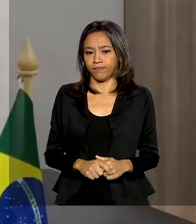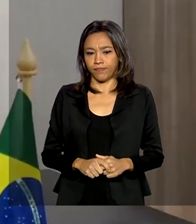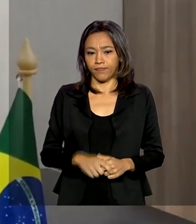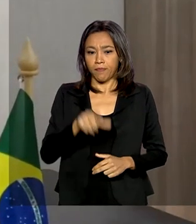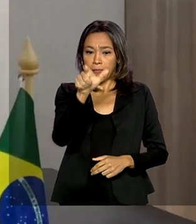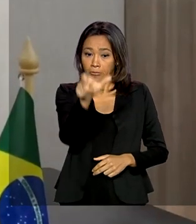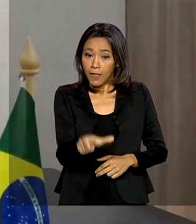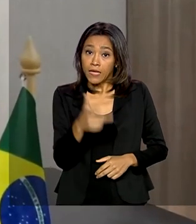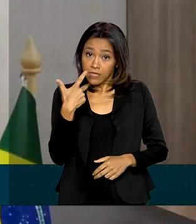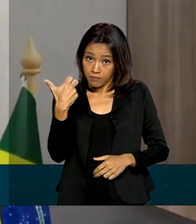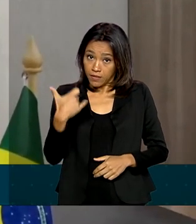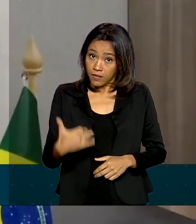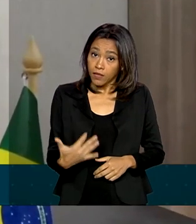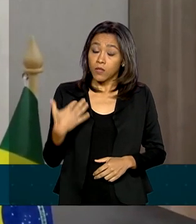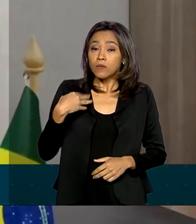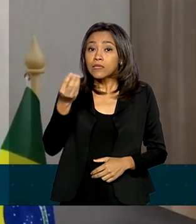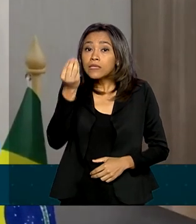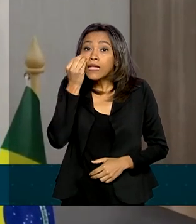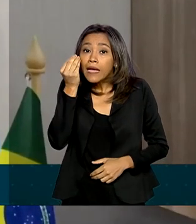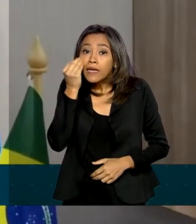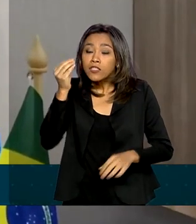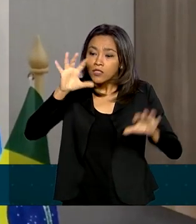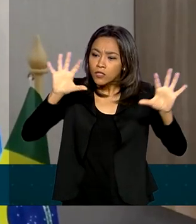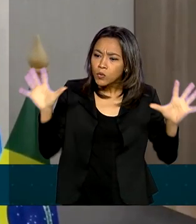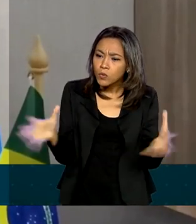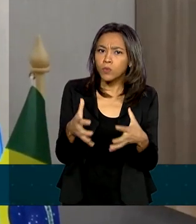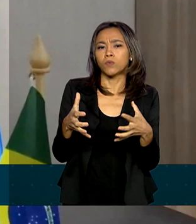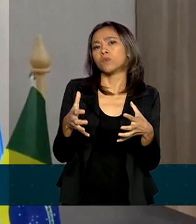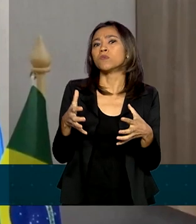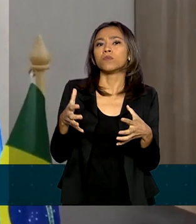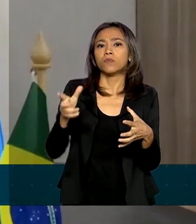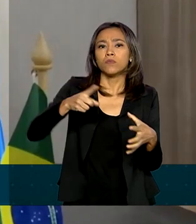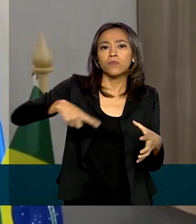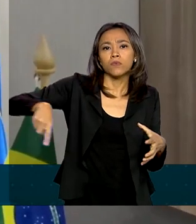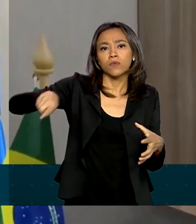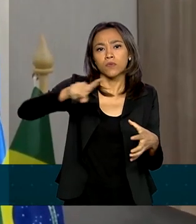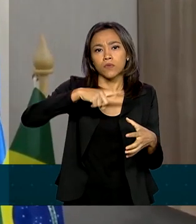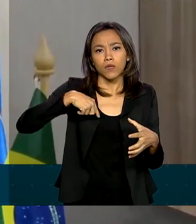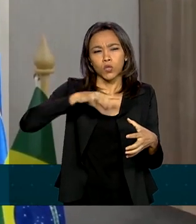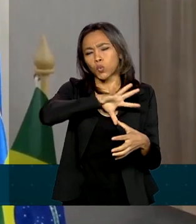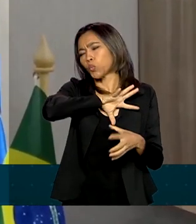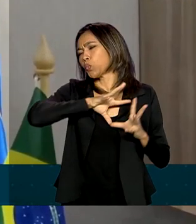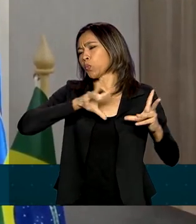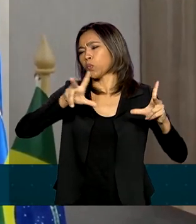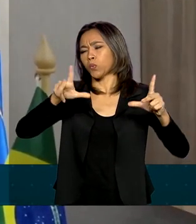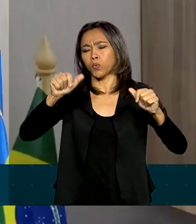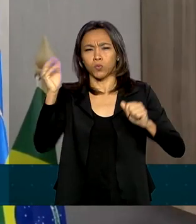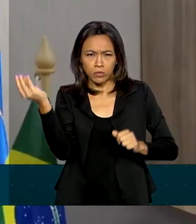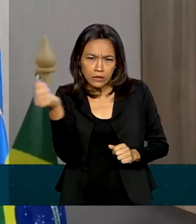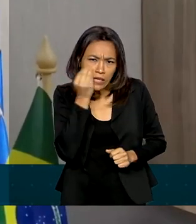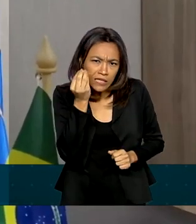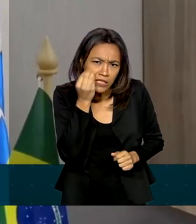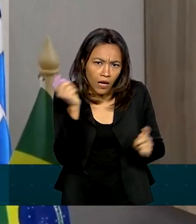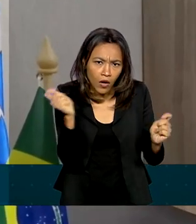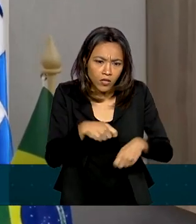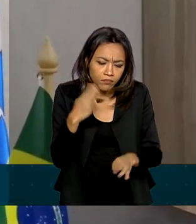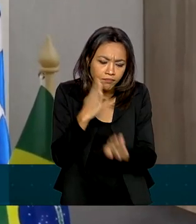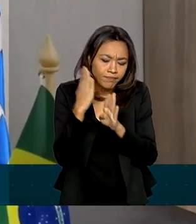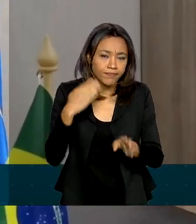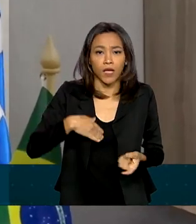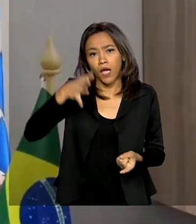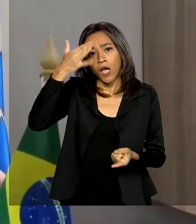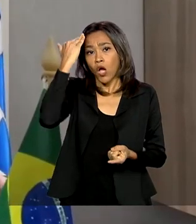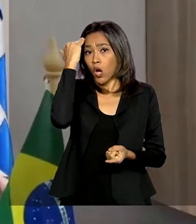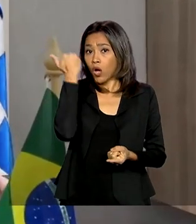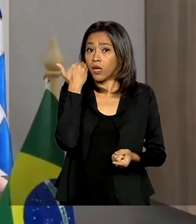Testes em massa, embora a gente coloque testes em massa, não é que a gente vai conseguir testar todo mundo. Se você olhar a Coreia do Sul,